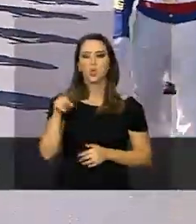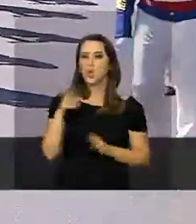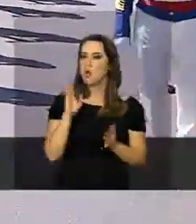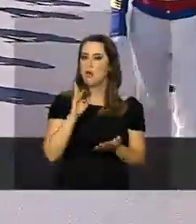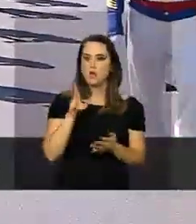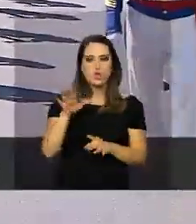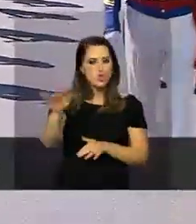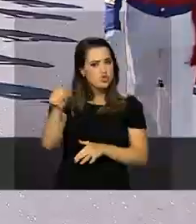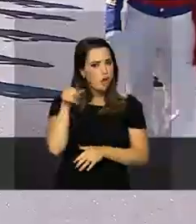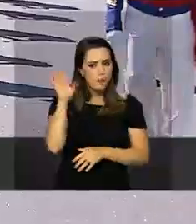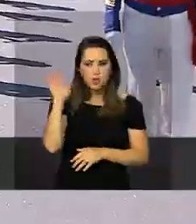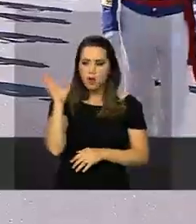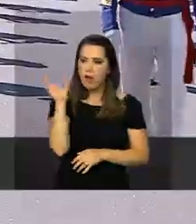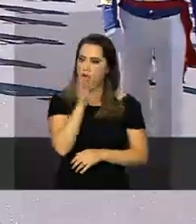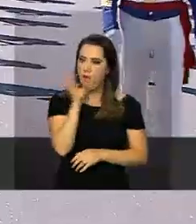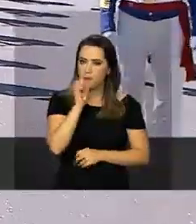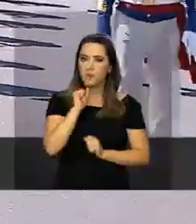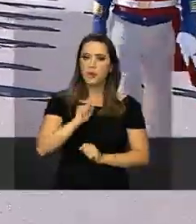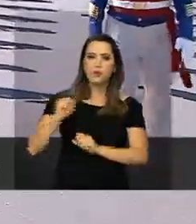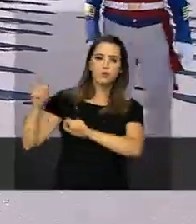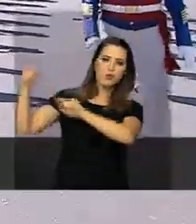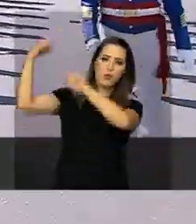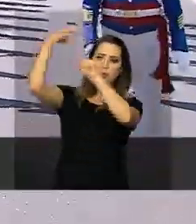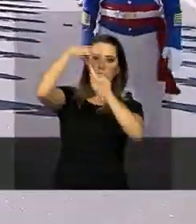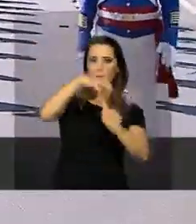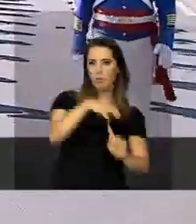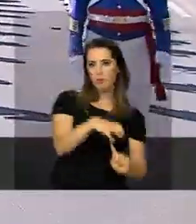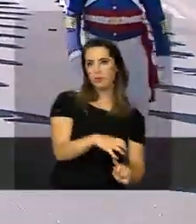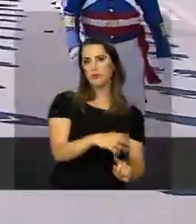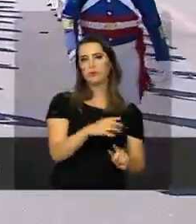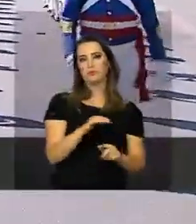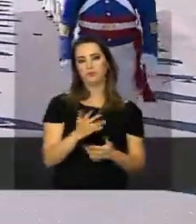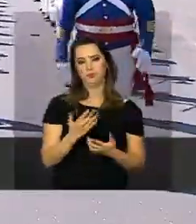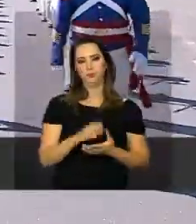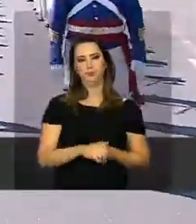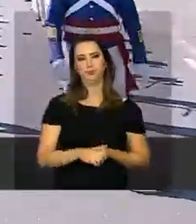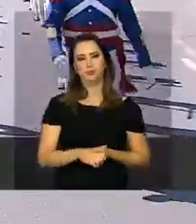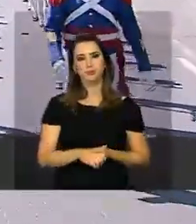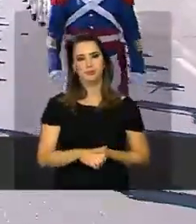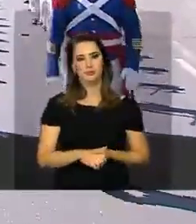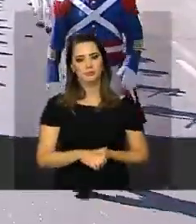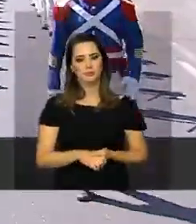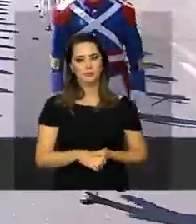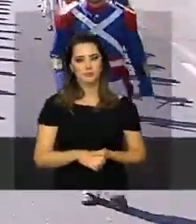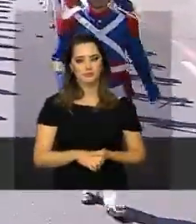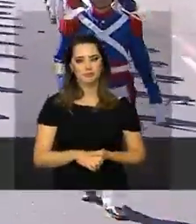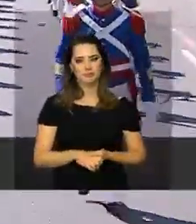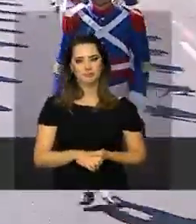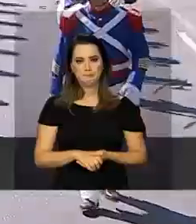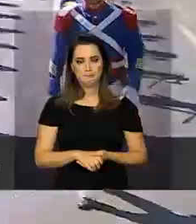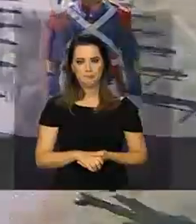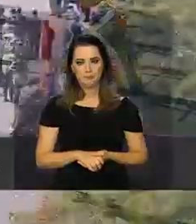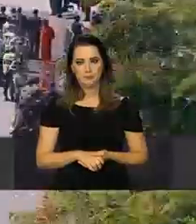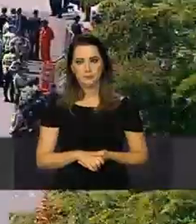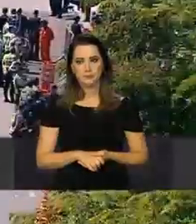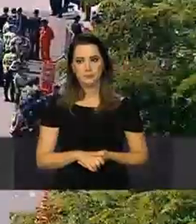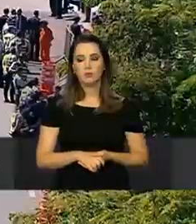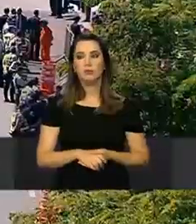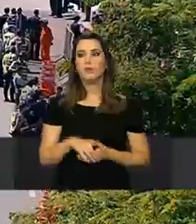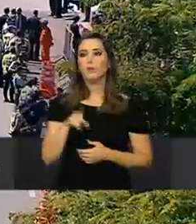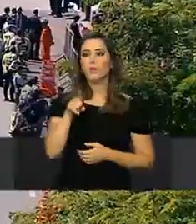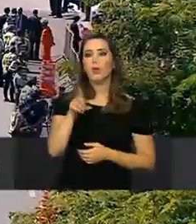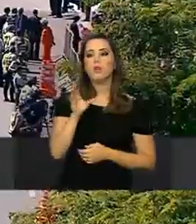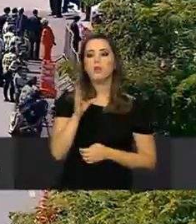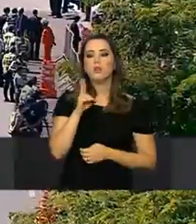Imediatamente acionados, têm condições de atuar. Tá certo. O desfile da Força Aérea Brasileira. Aí a